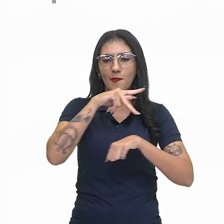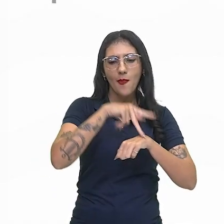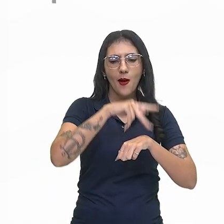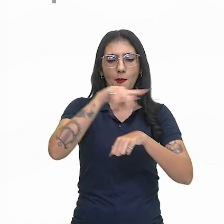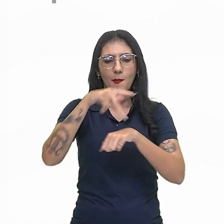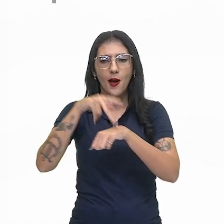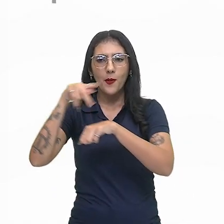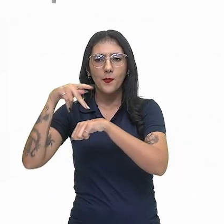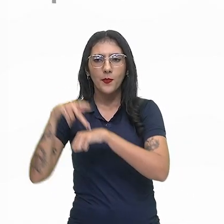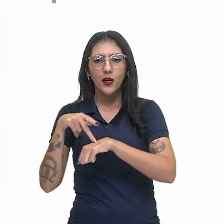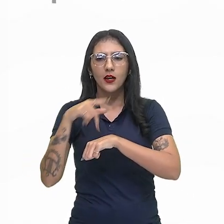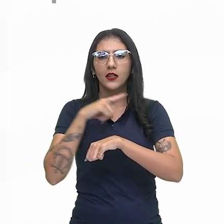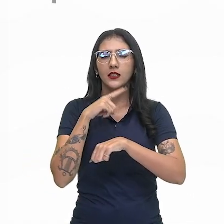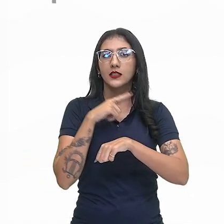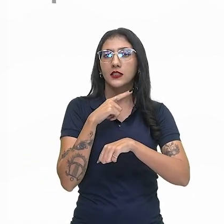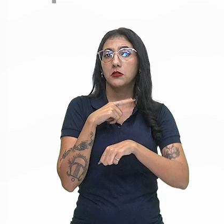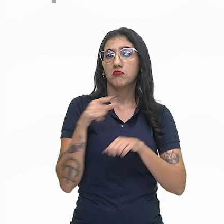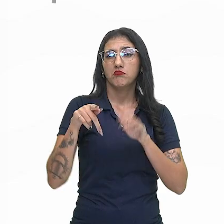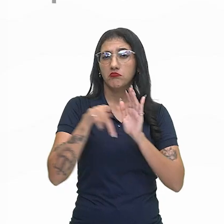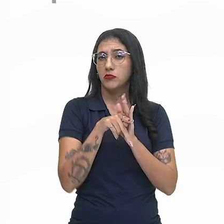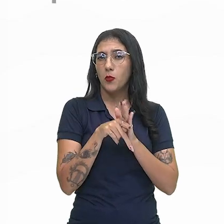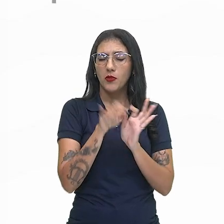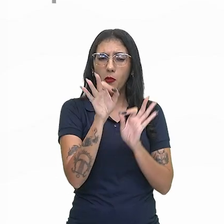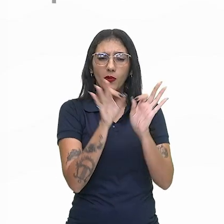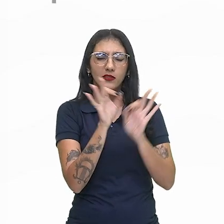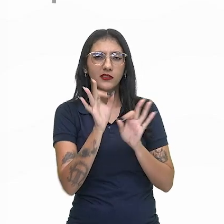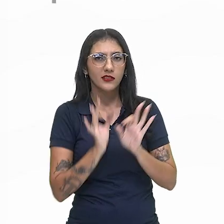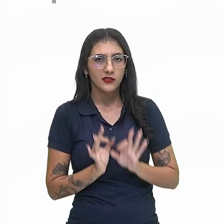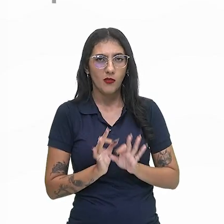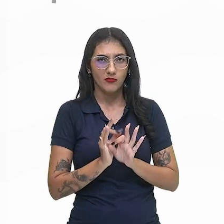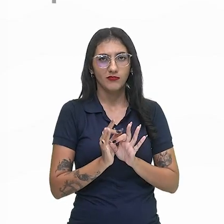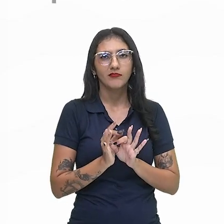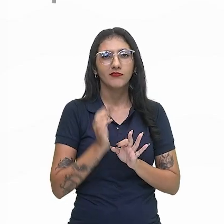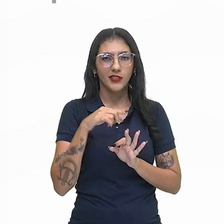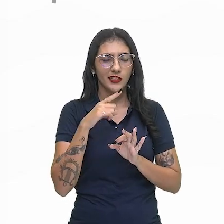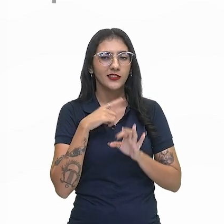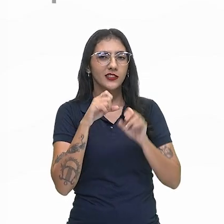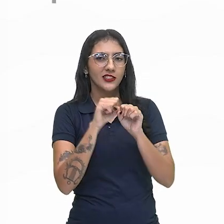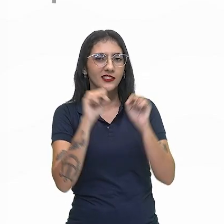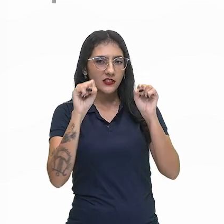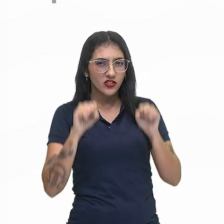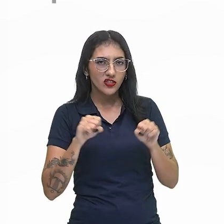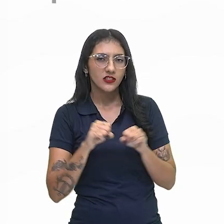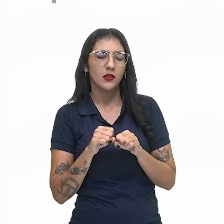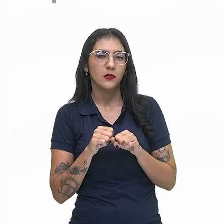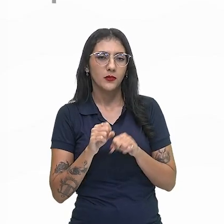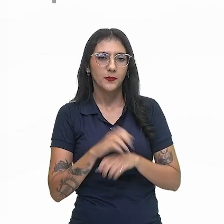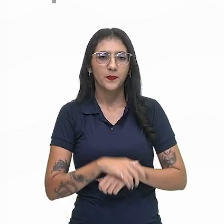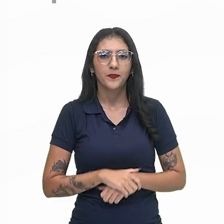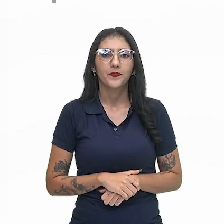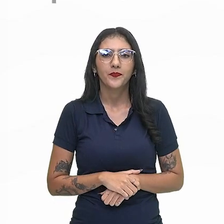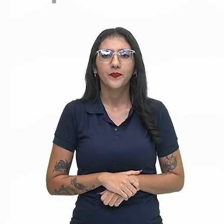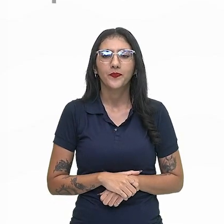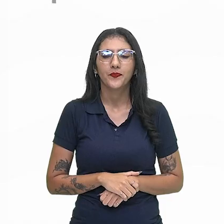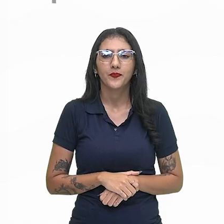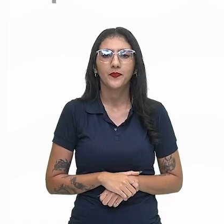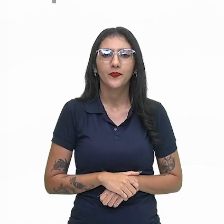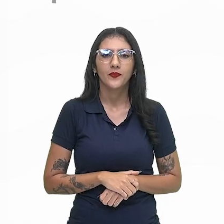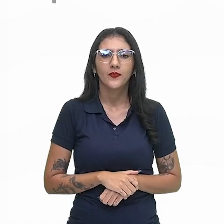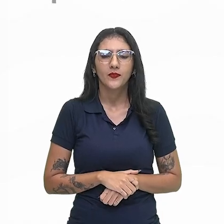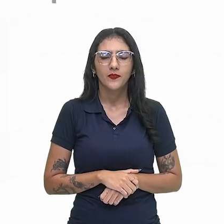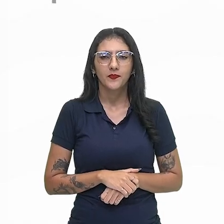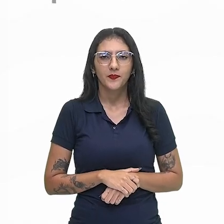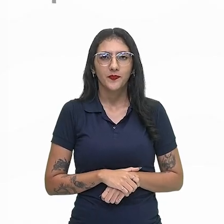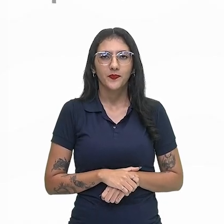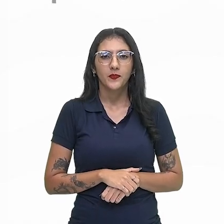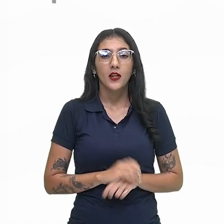cada nação, tem uma organização desse sistema eleitoral, que é um